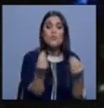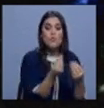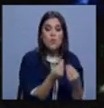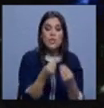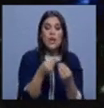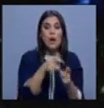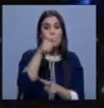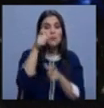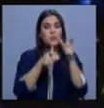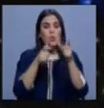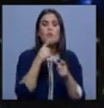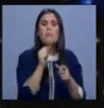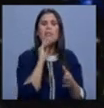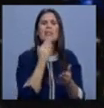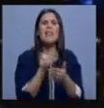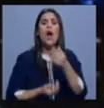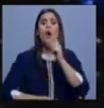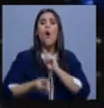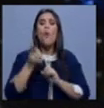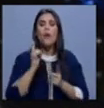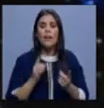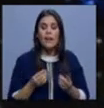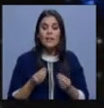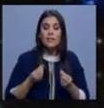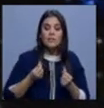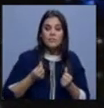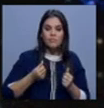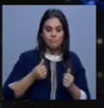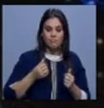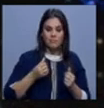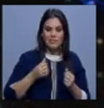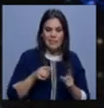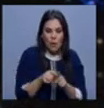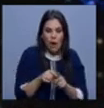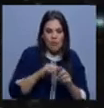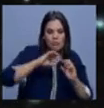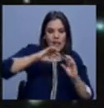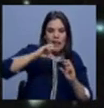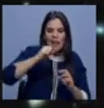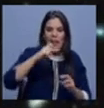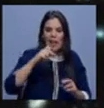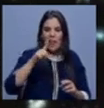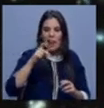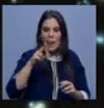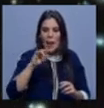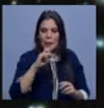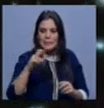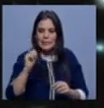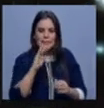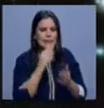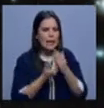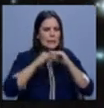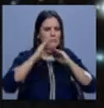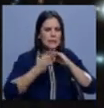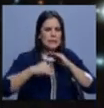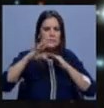astrónomos chamam de galáxias de Lyman alpha, que é um tipo de galáxias que emite um comprimento de onda que nós hoje